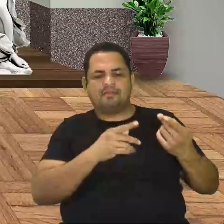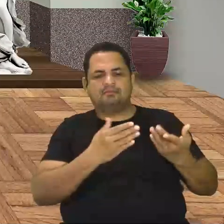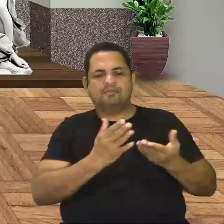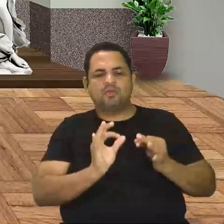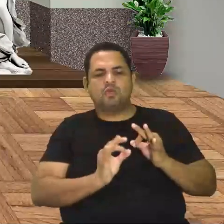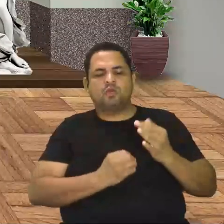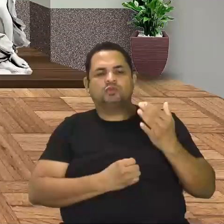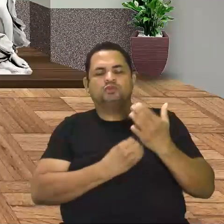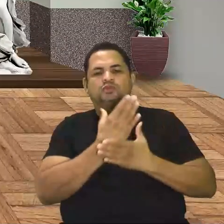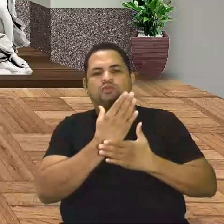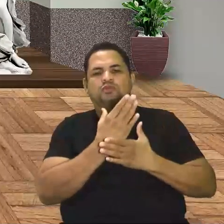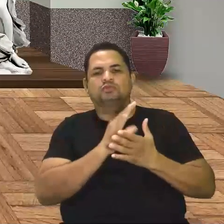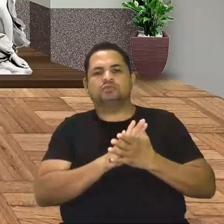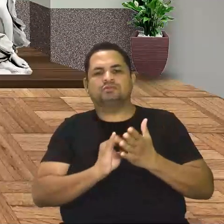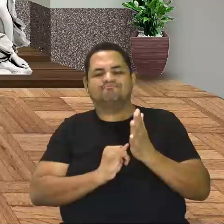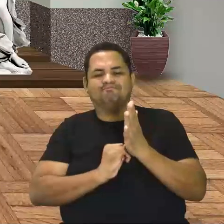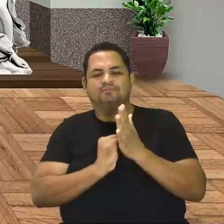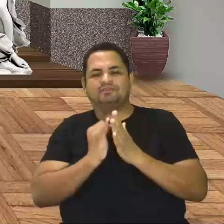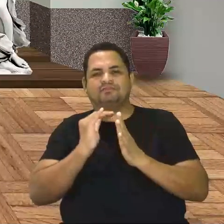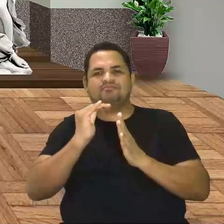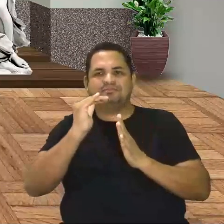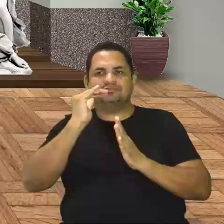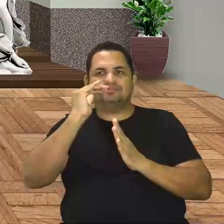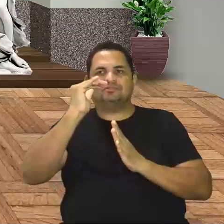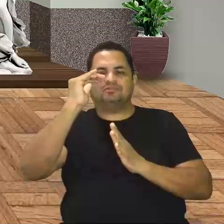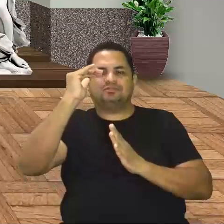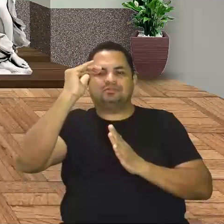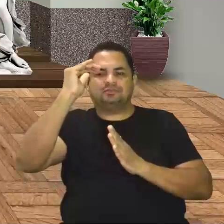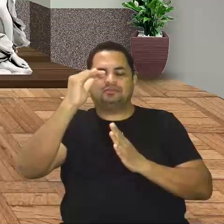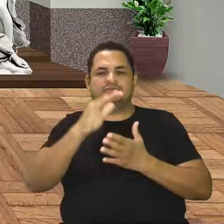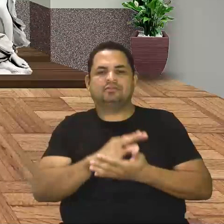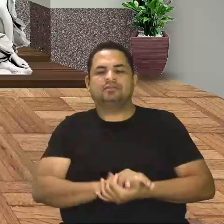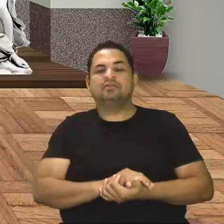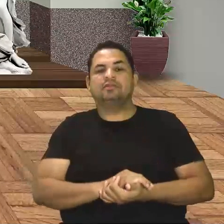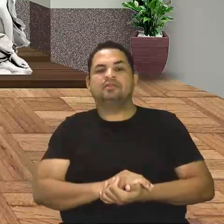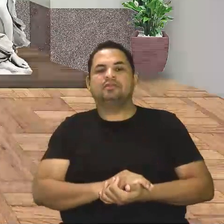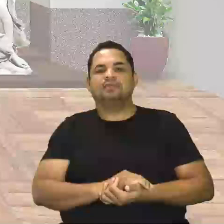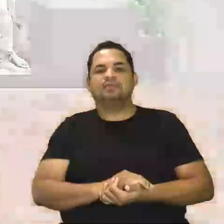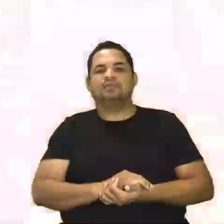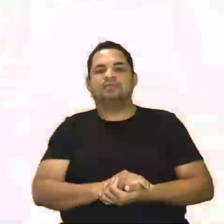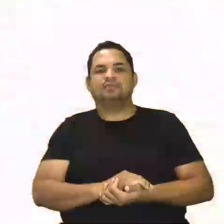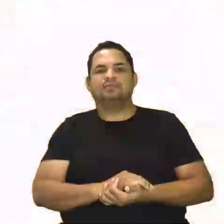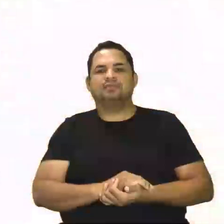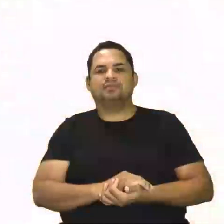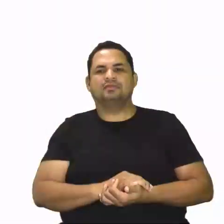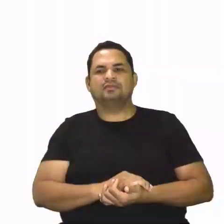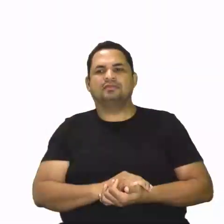lança, a inflação aumenta mais ainda. Na tela para vocês.